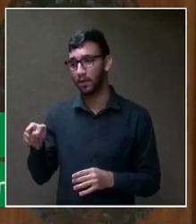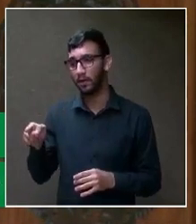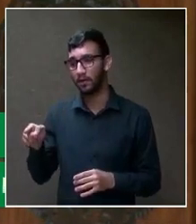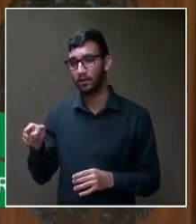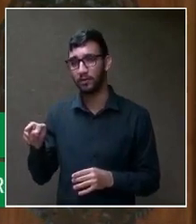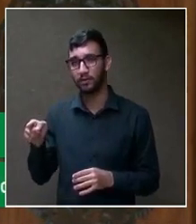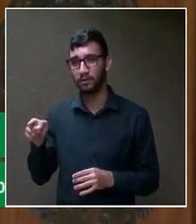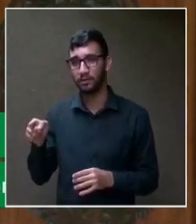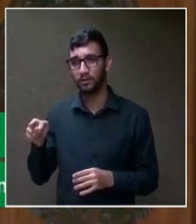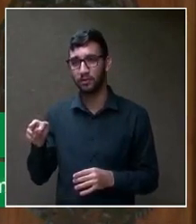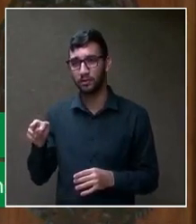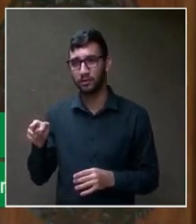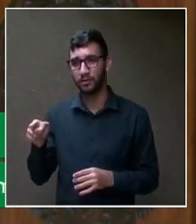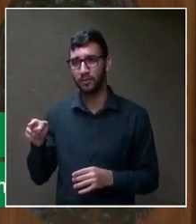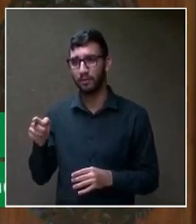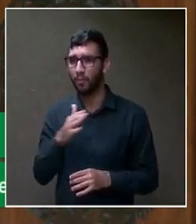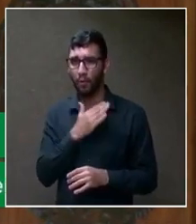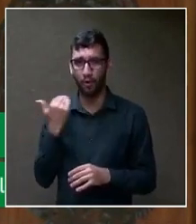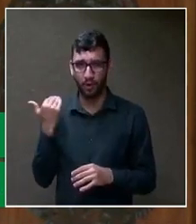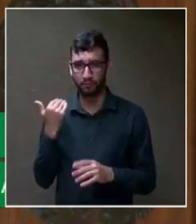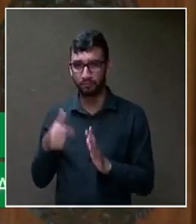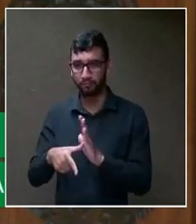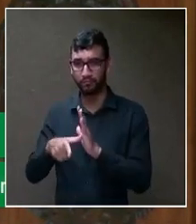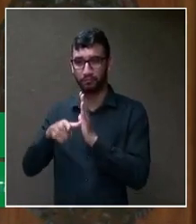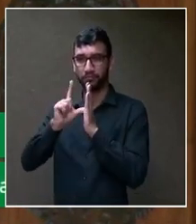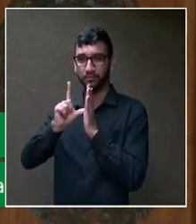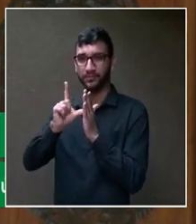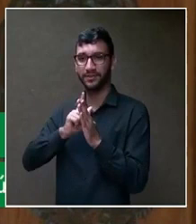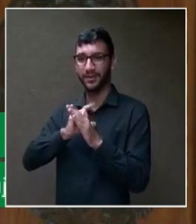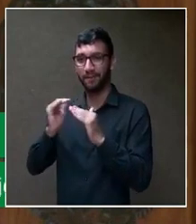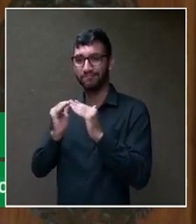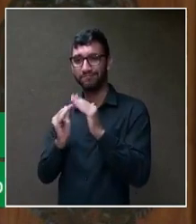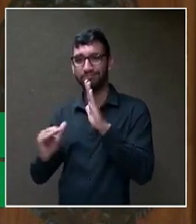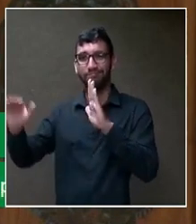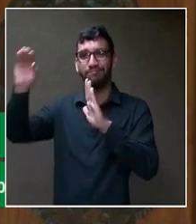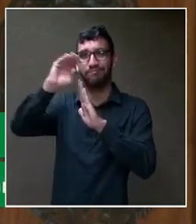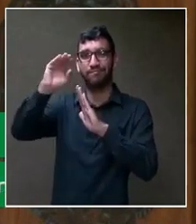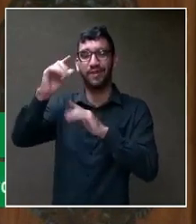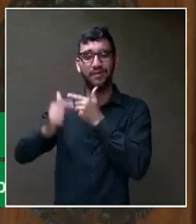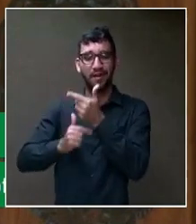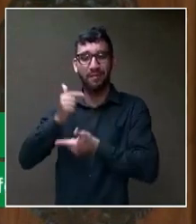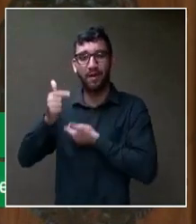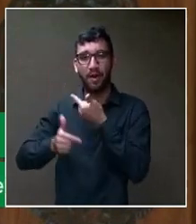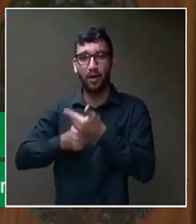havia acabado de ser promovida, porque...